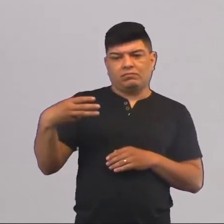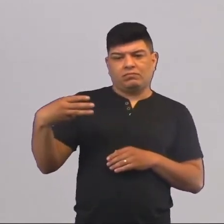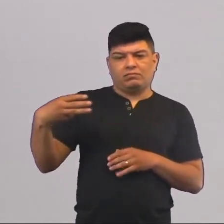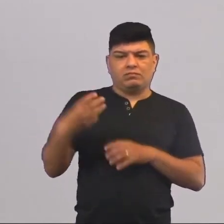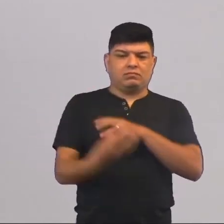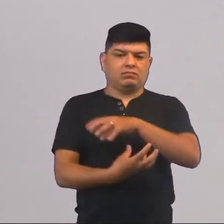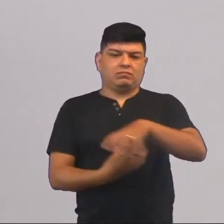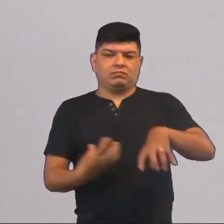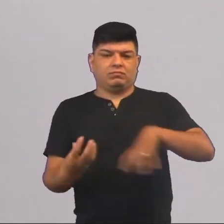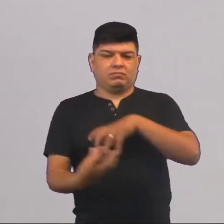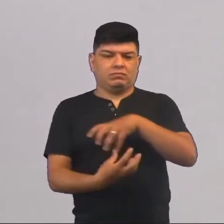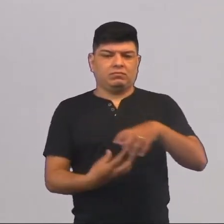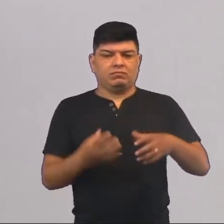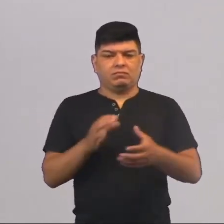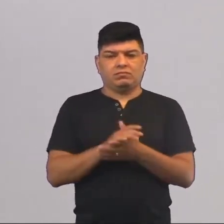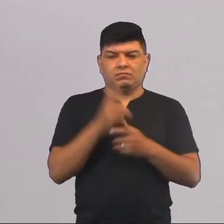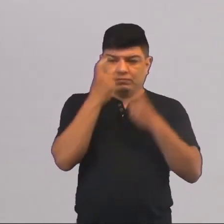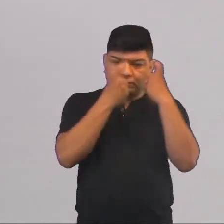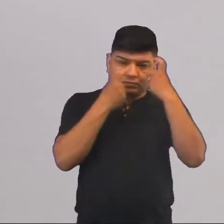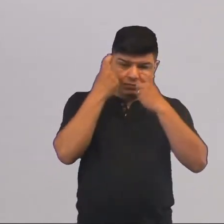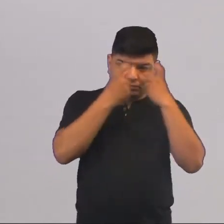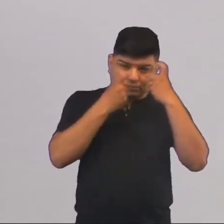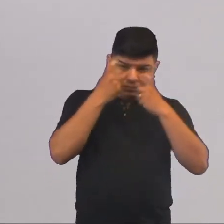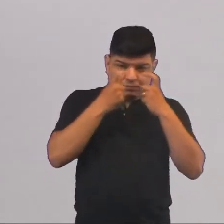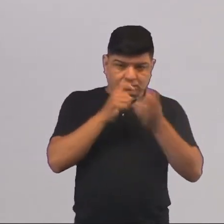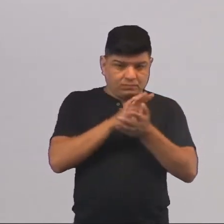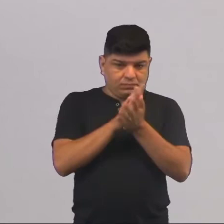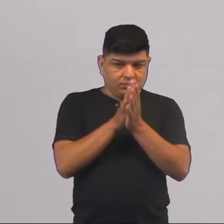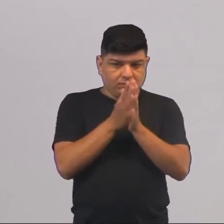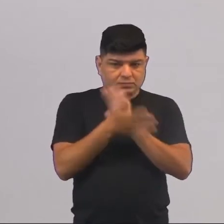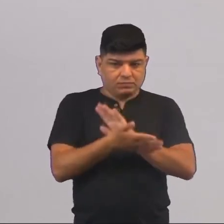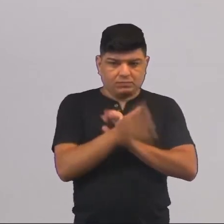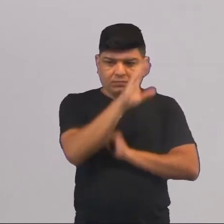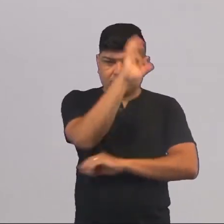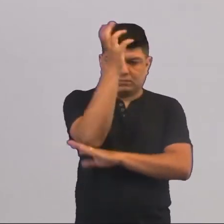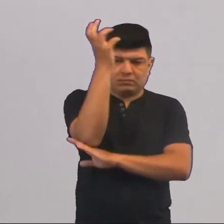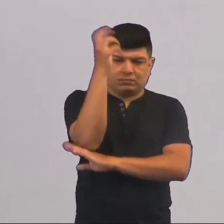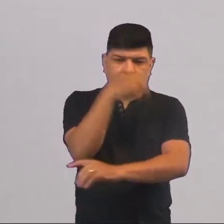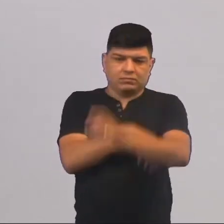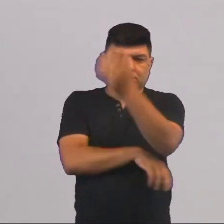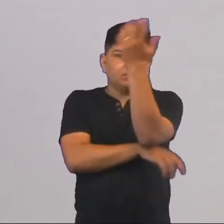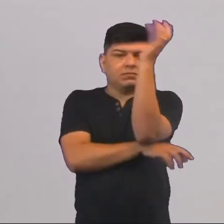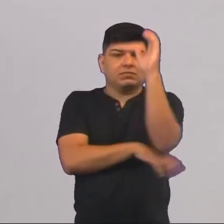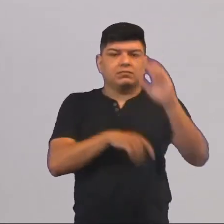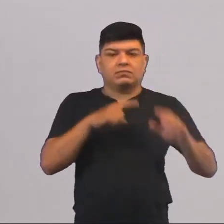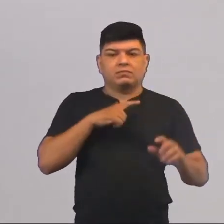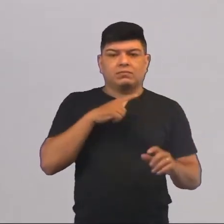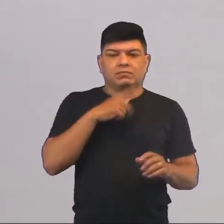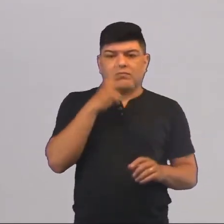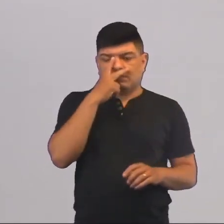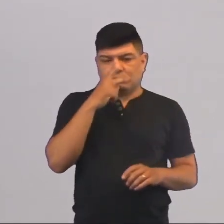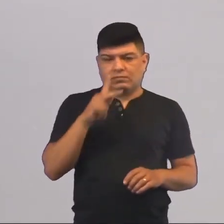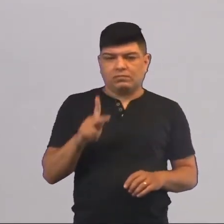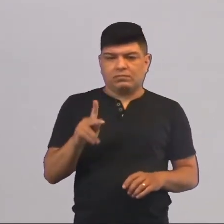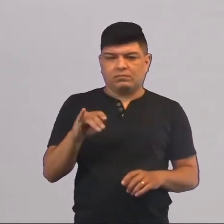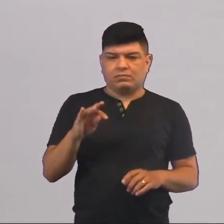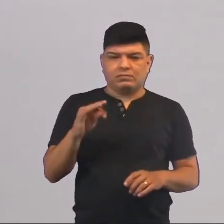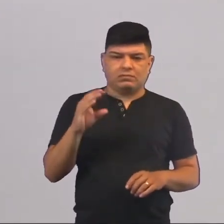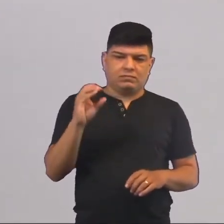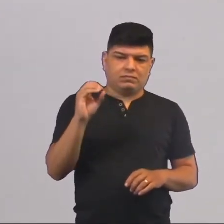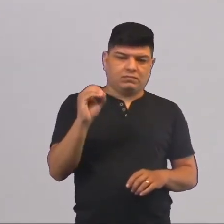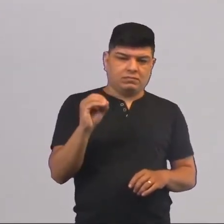terceira Revolução Industrial, a preocupação com a degradação do meio ambiente, né? A gente tem aí o Protocolo de Quioto,